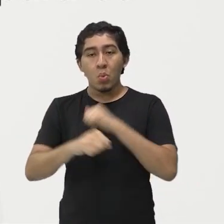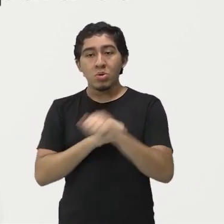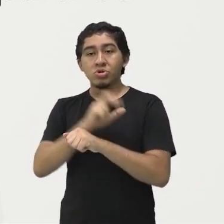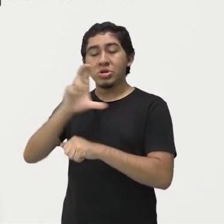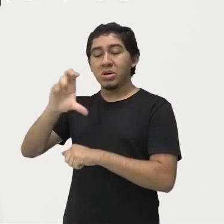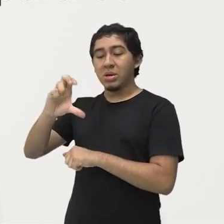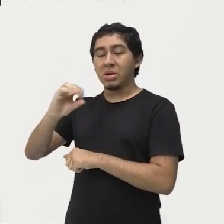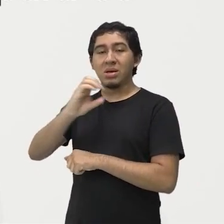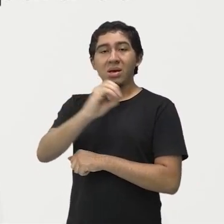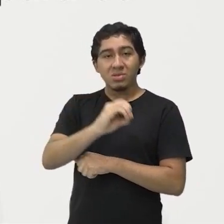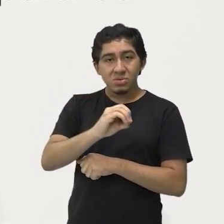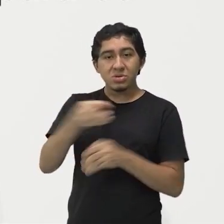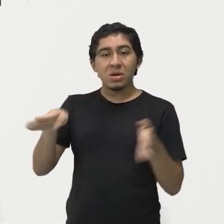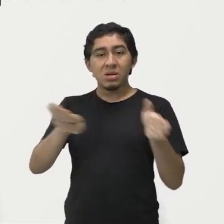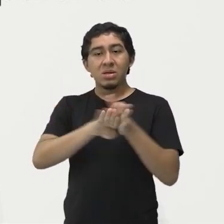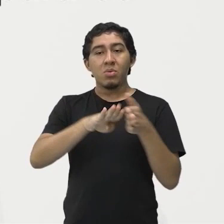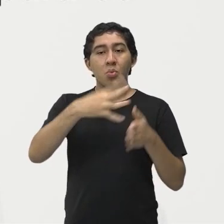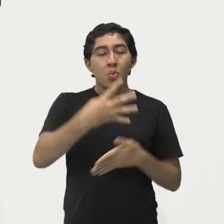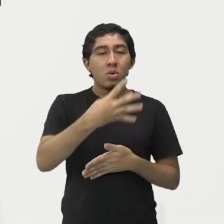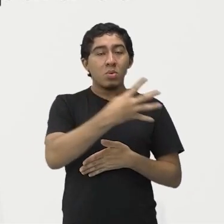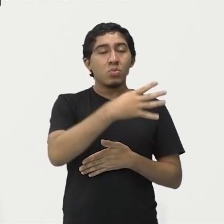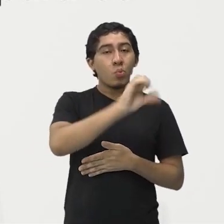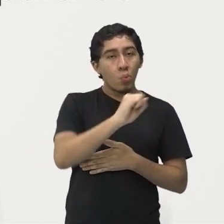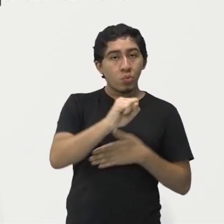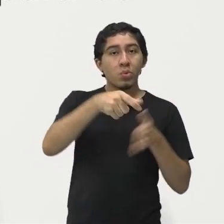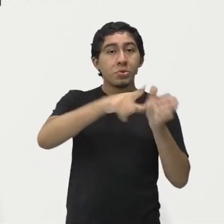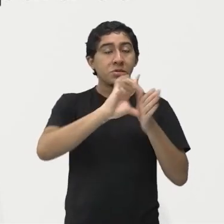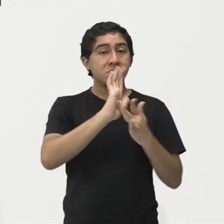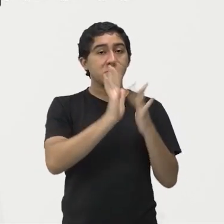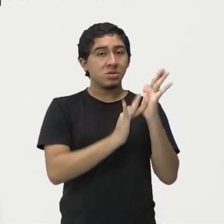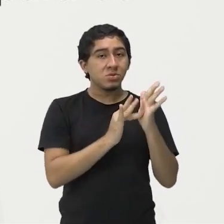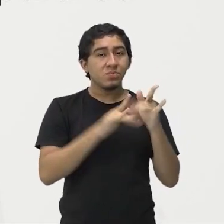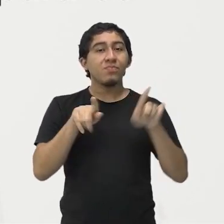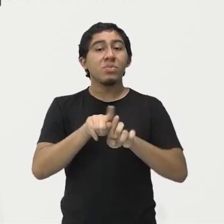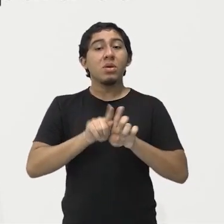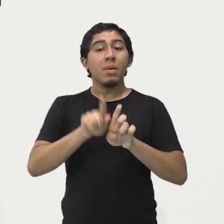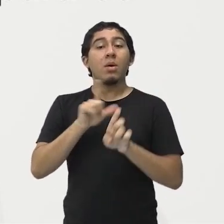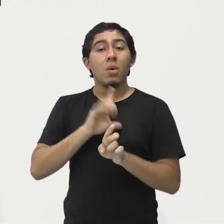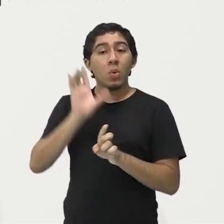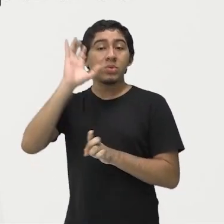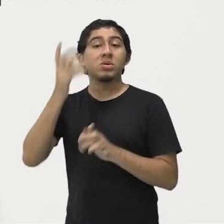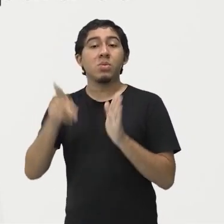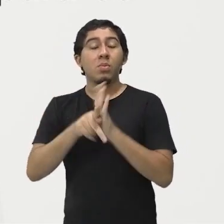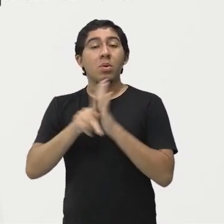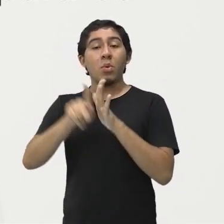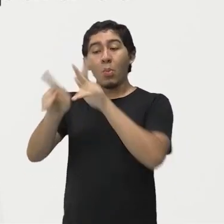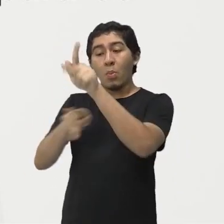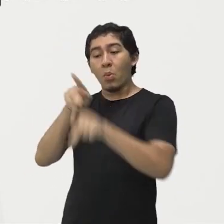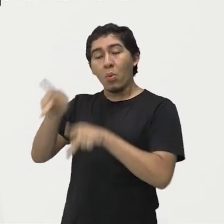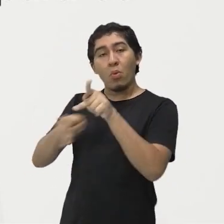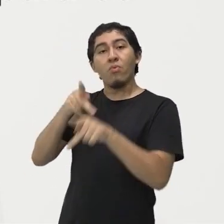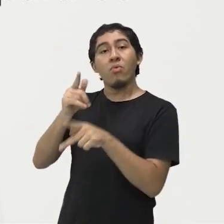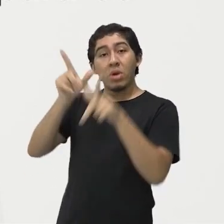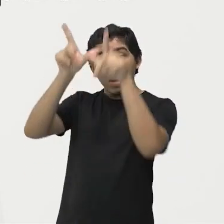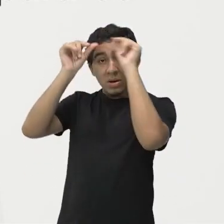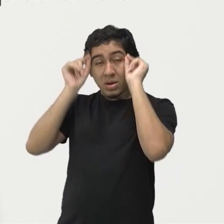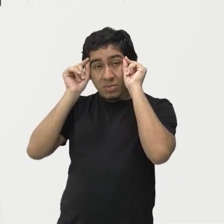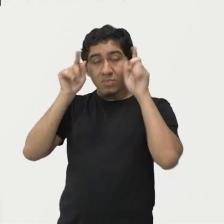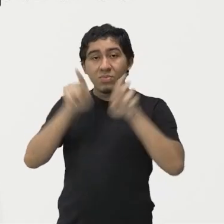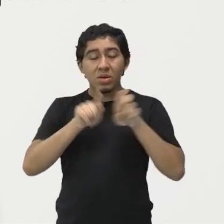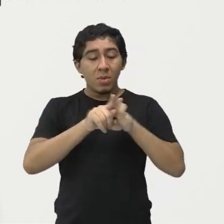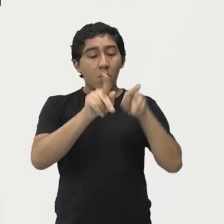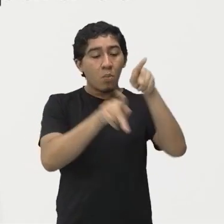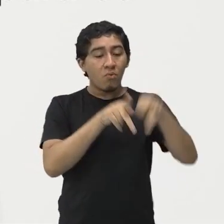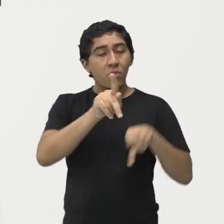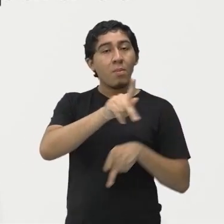448 a.C. e vai acontecer entre os gregos e persas, pelo domínio do